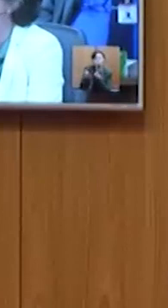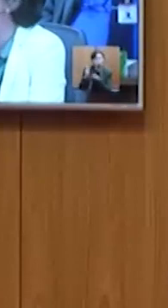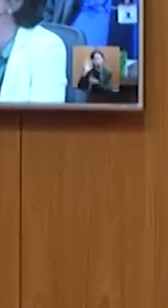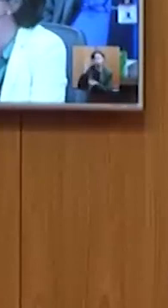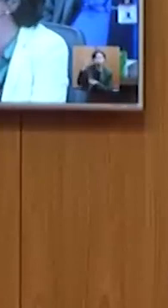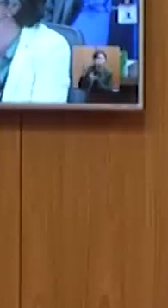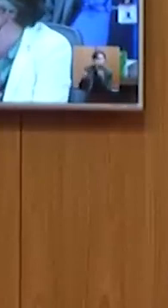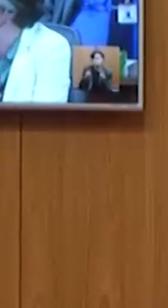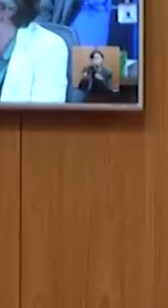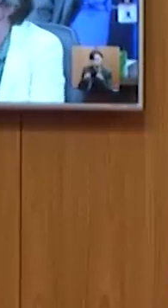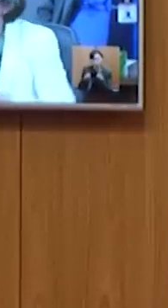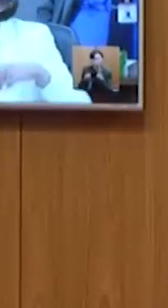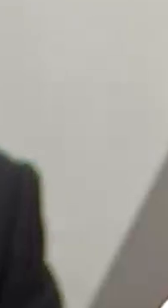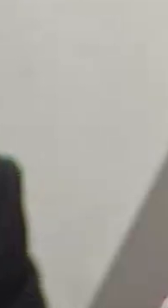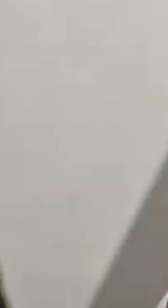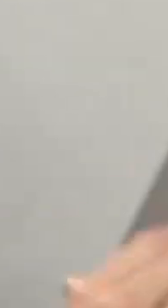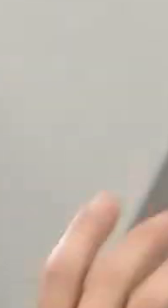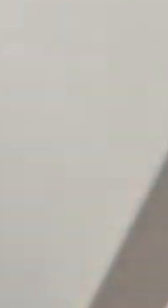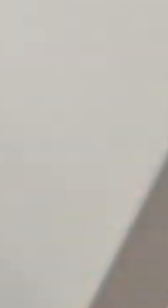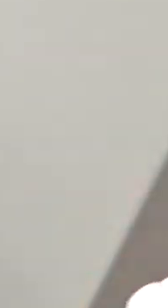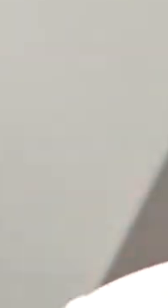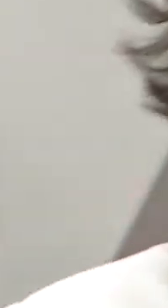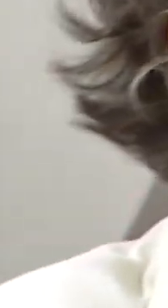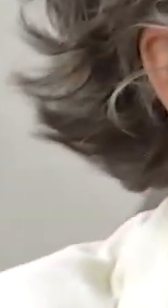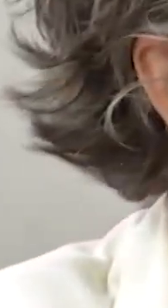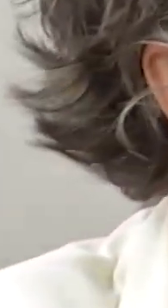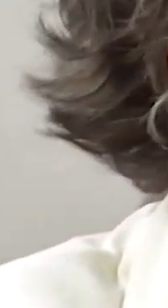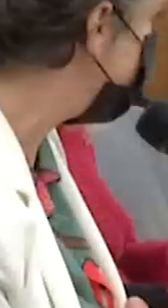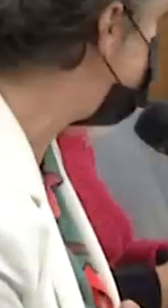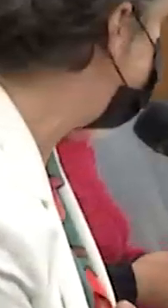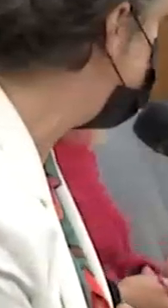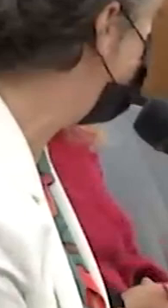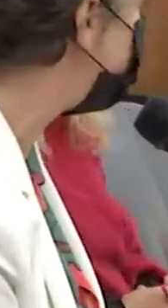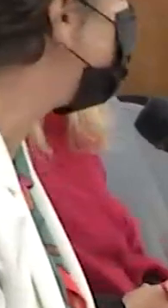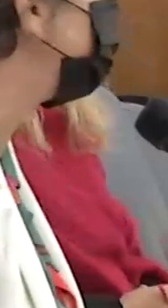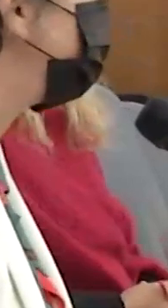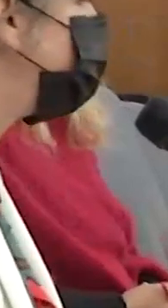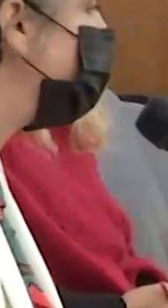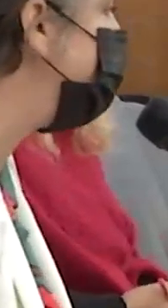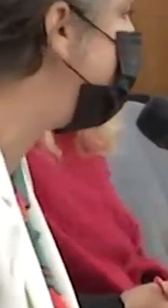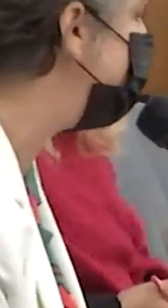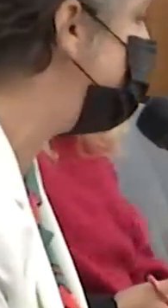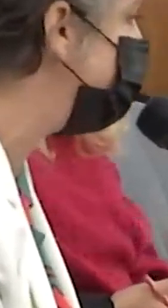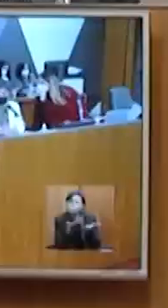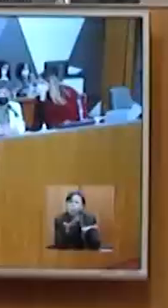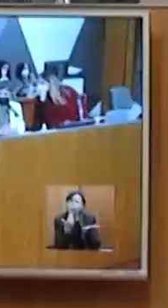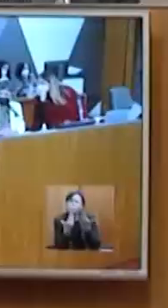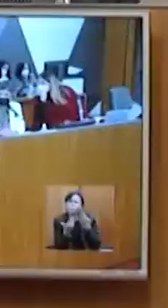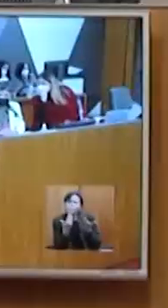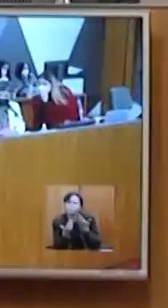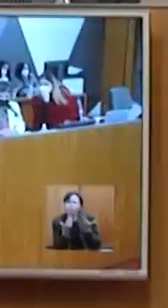foi dada pela Secretária de Educação, Júlia Santana, ao participar do Assembleia Fiscaliza, o programa em que